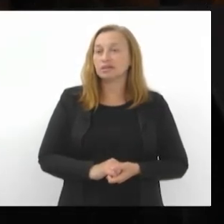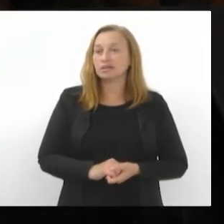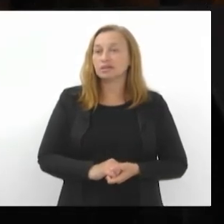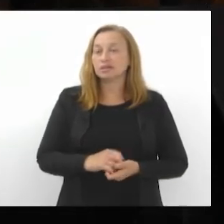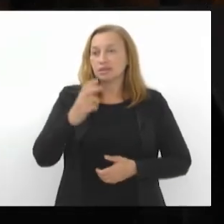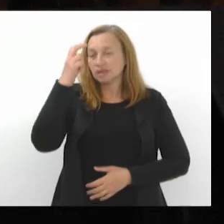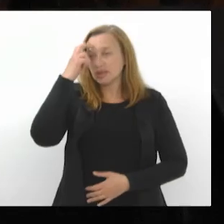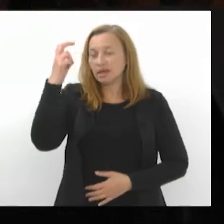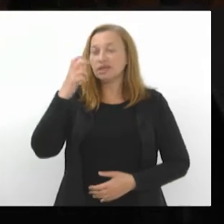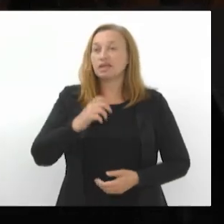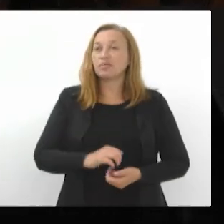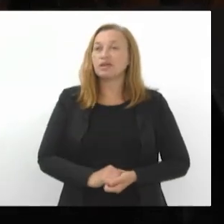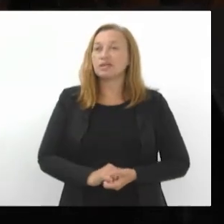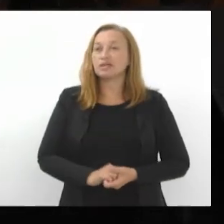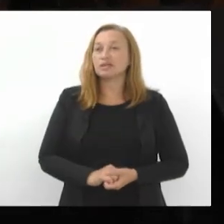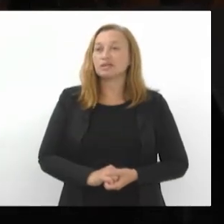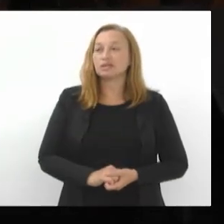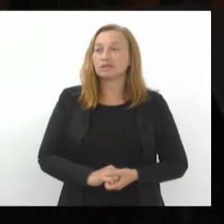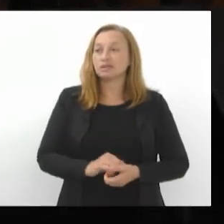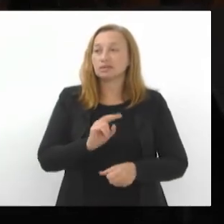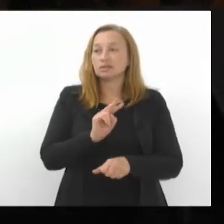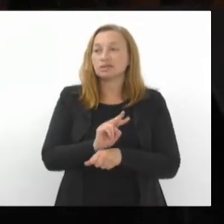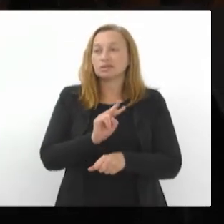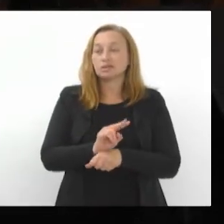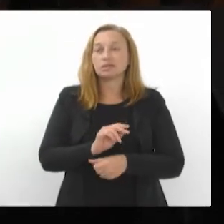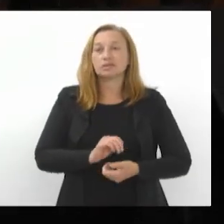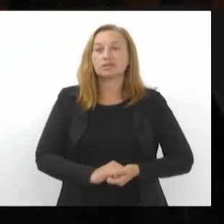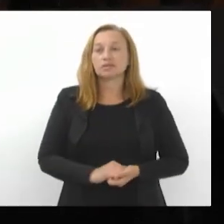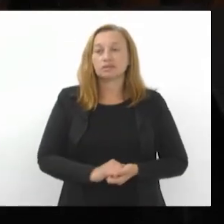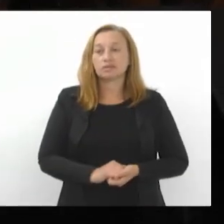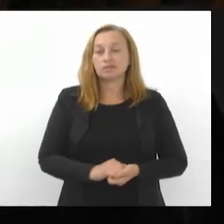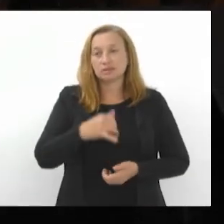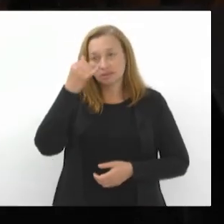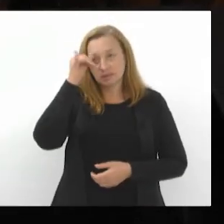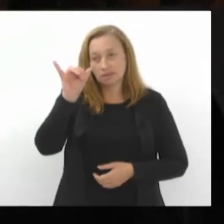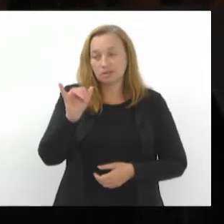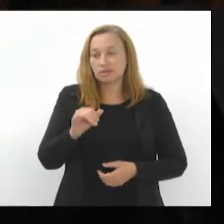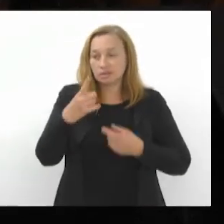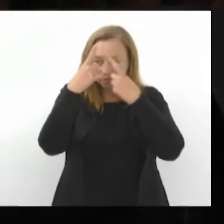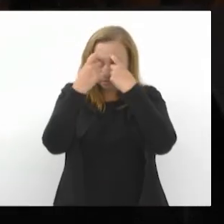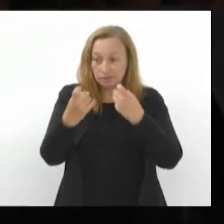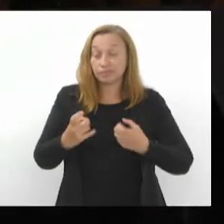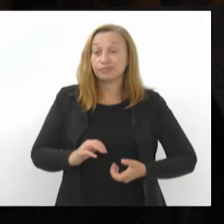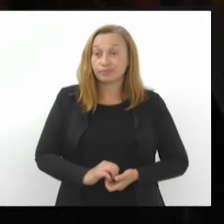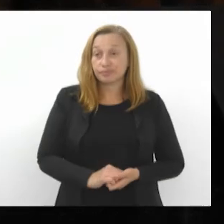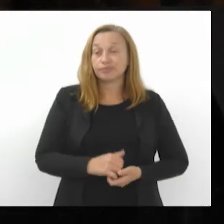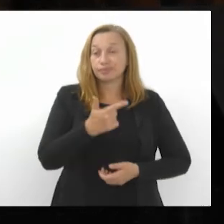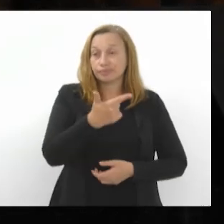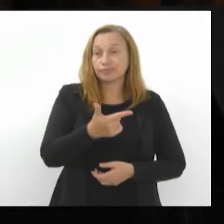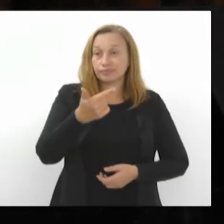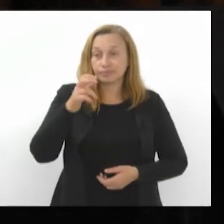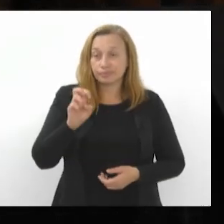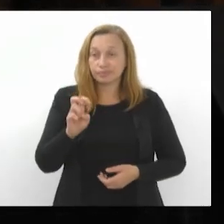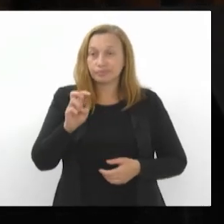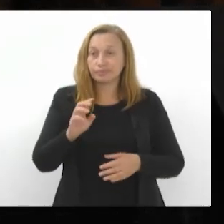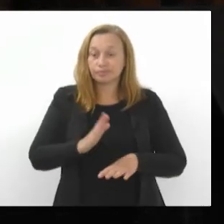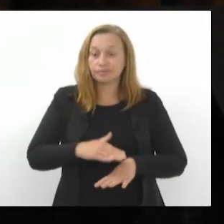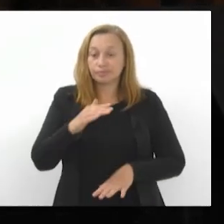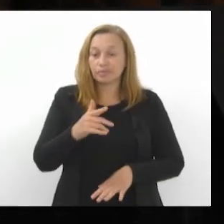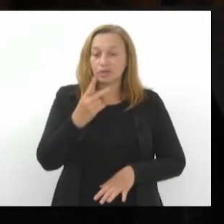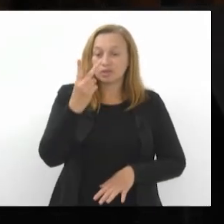inteligência, investigação e prevenção de crimes e da violência. A LOA de 2025 prevê um pouco mais de